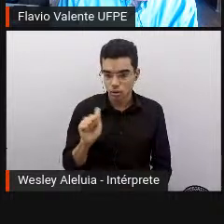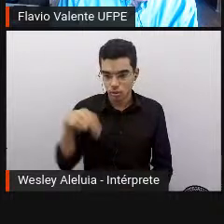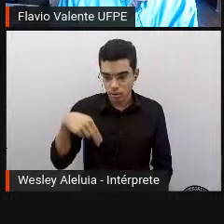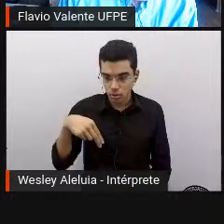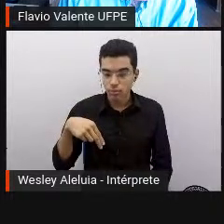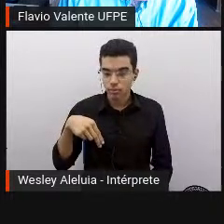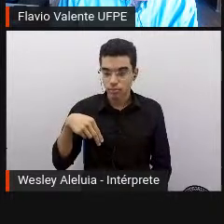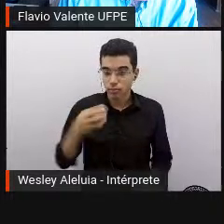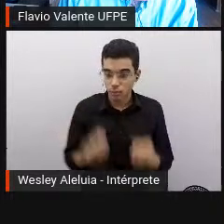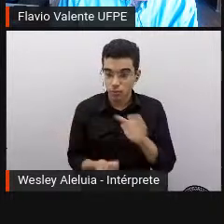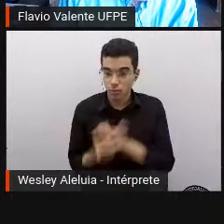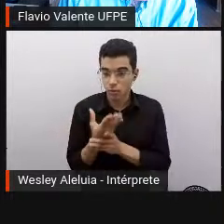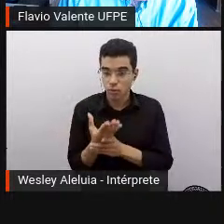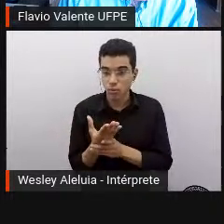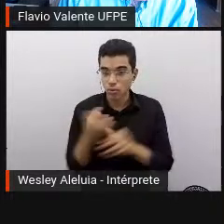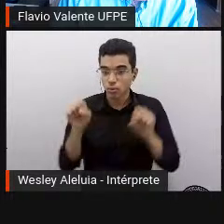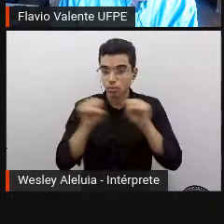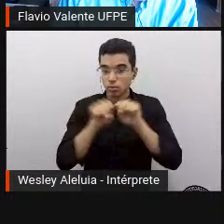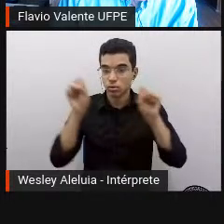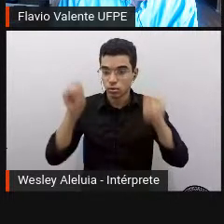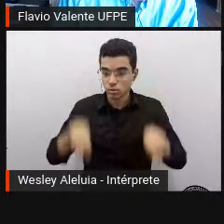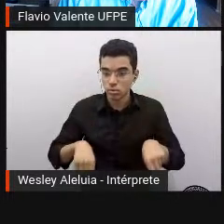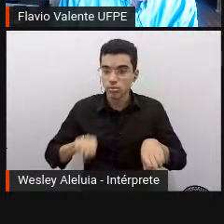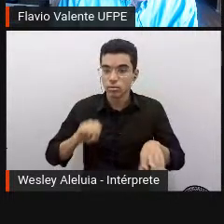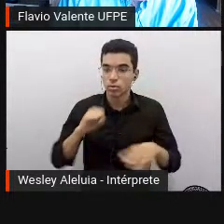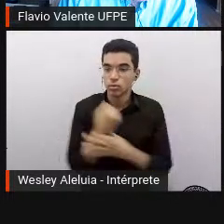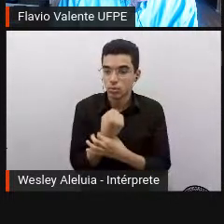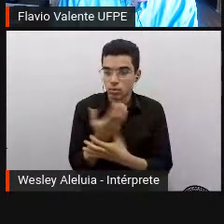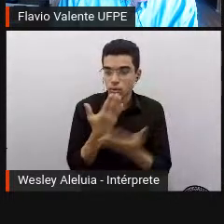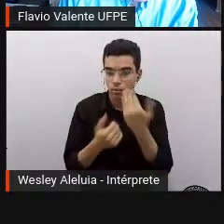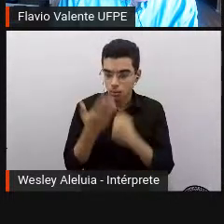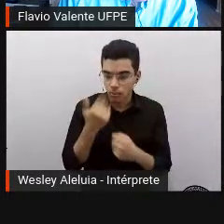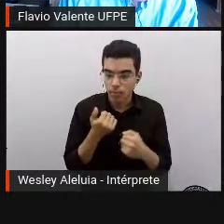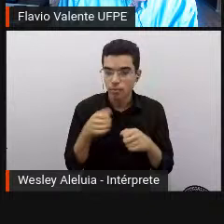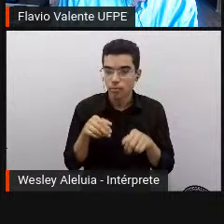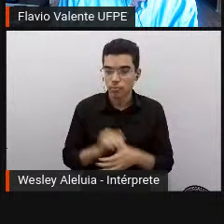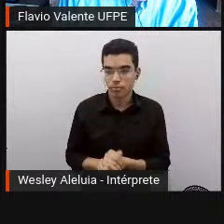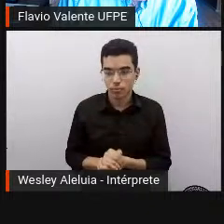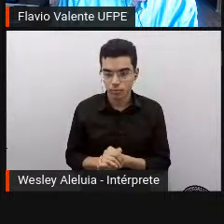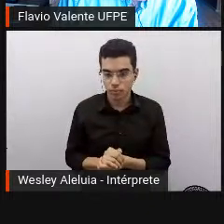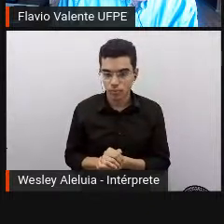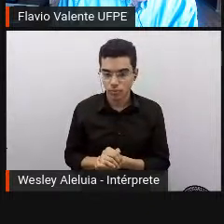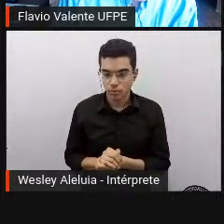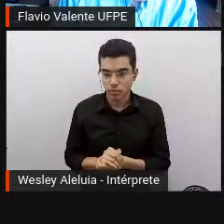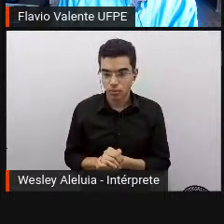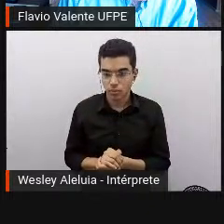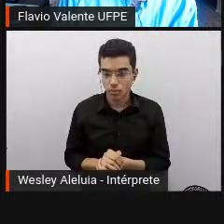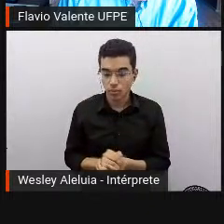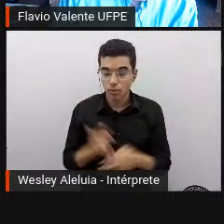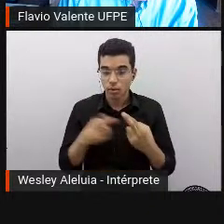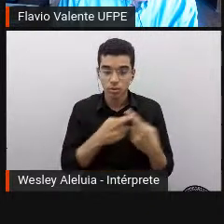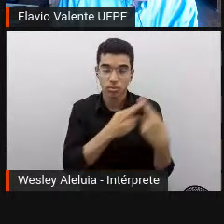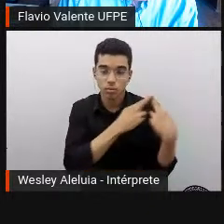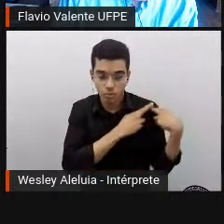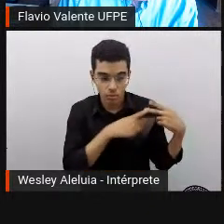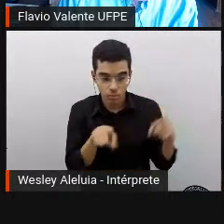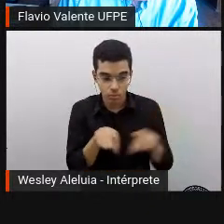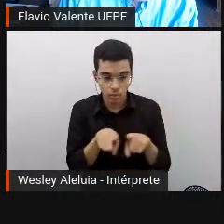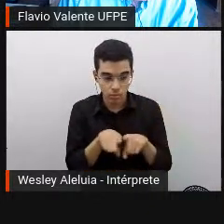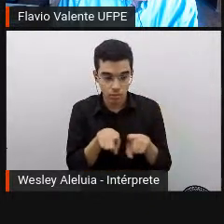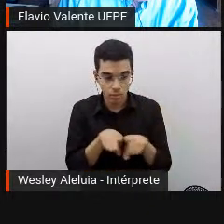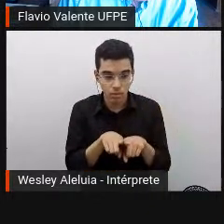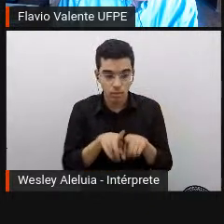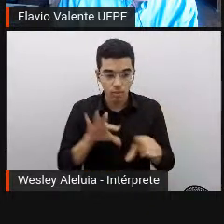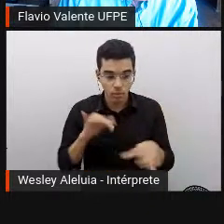Sistema de Segurança Alimentar e Nutricional e o responsabilizou pela garantia de